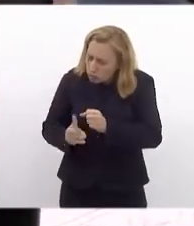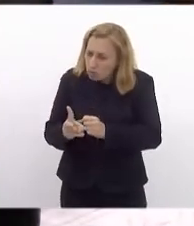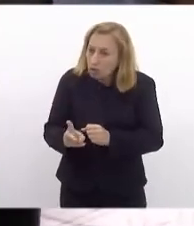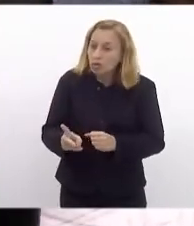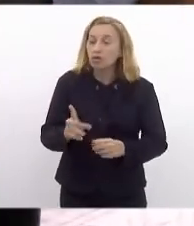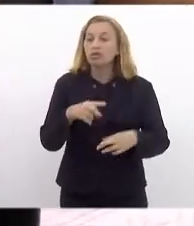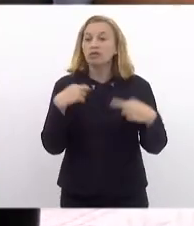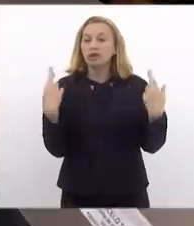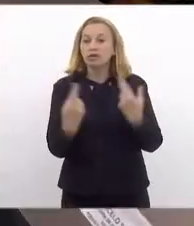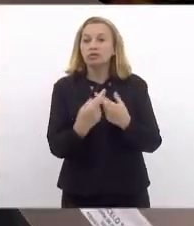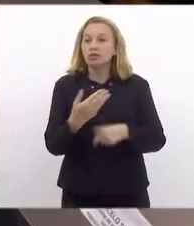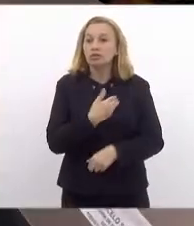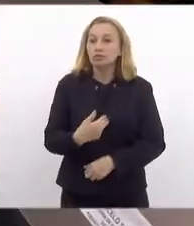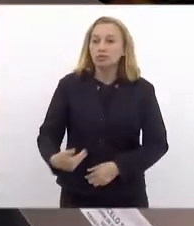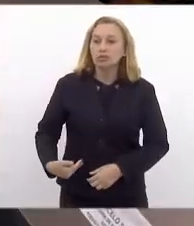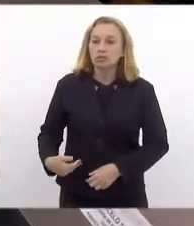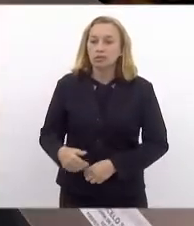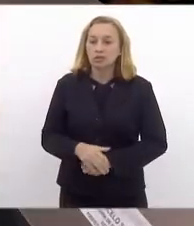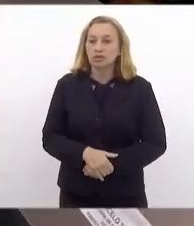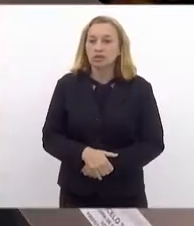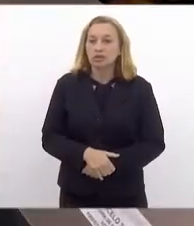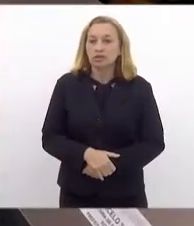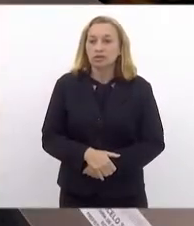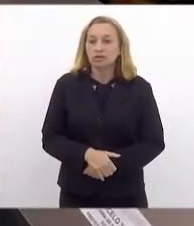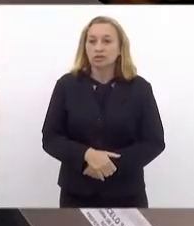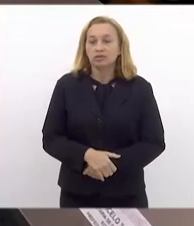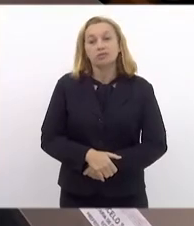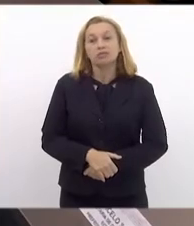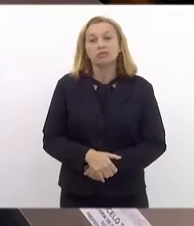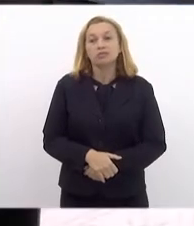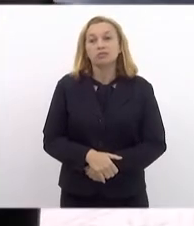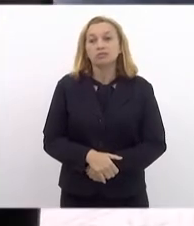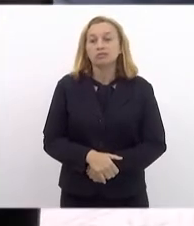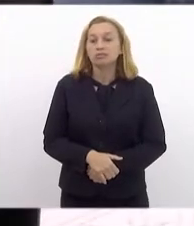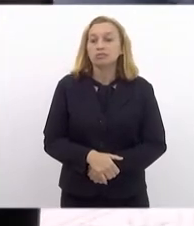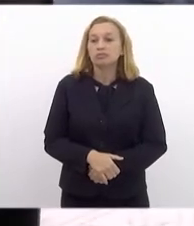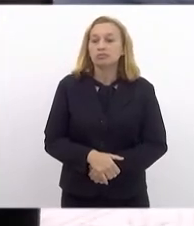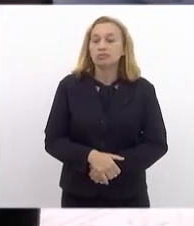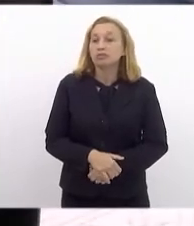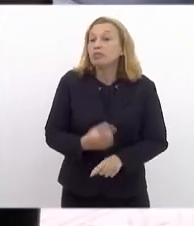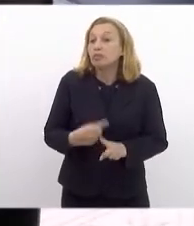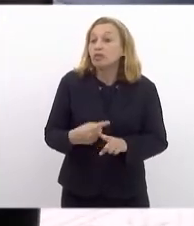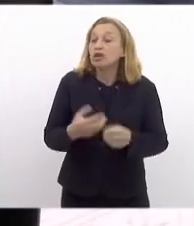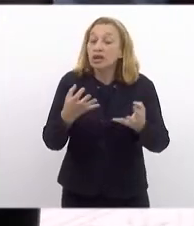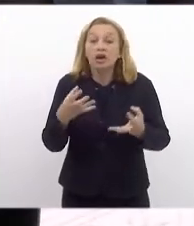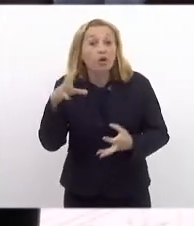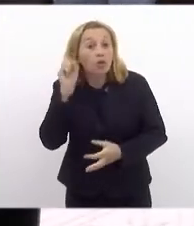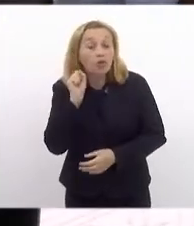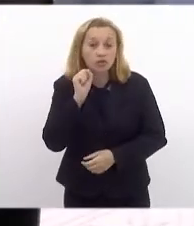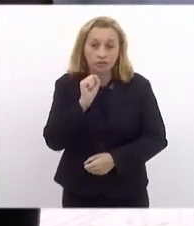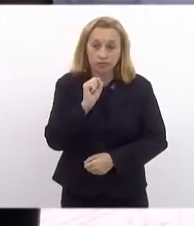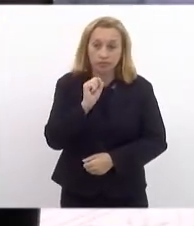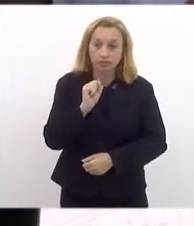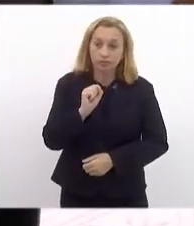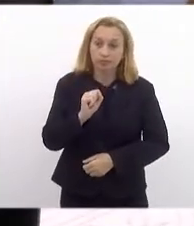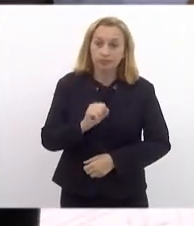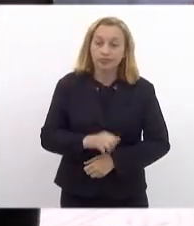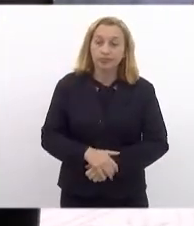não quando a gente faz uma audiência não sei como é legal quando a gente faz audiência pública é porque a gente quer ouvir